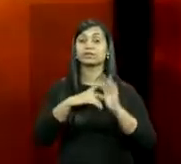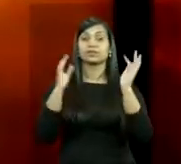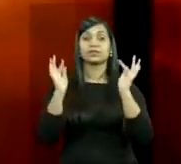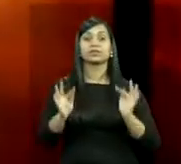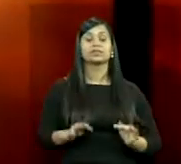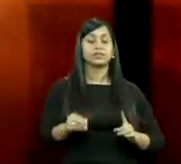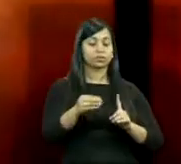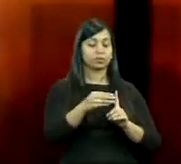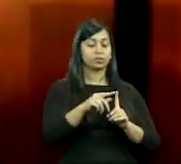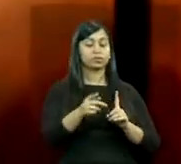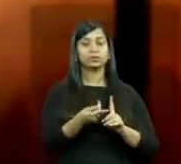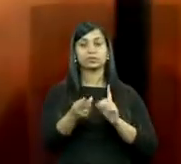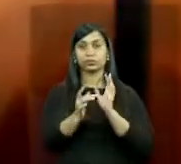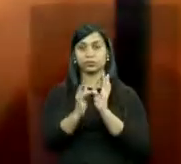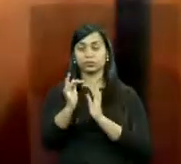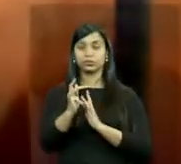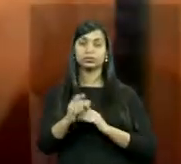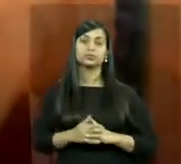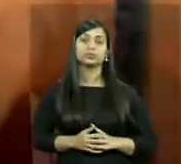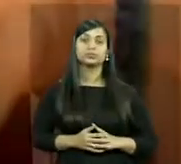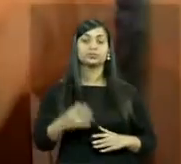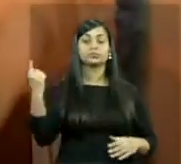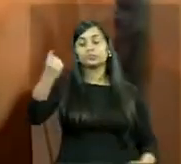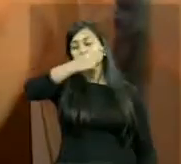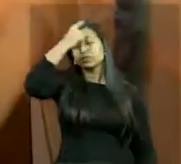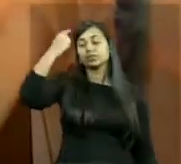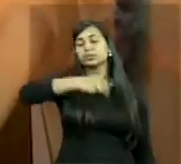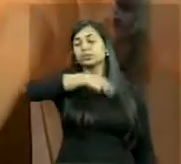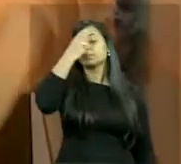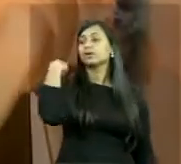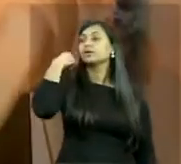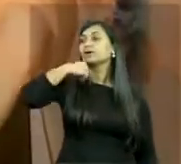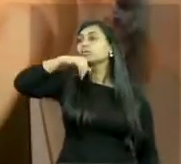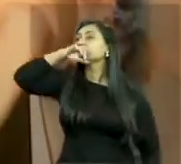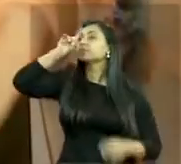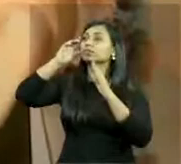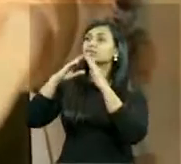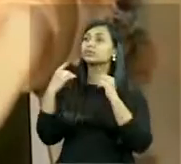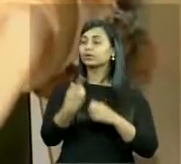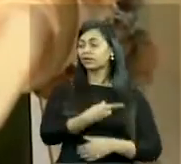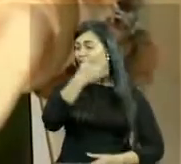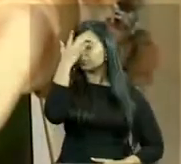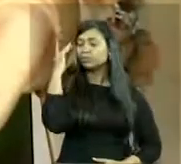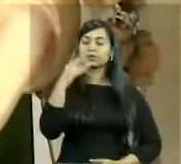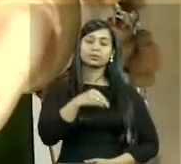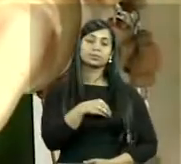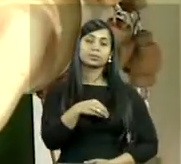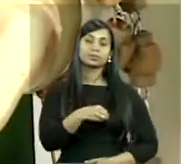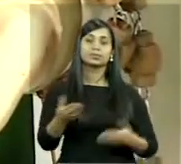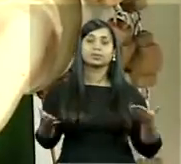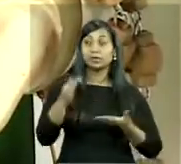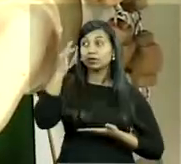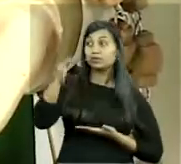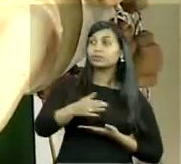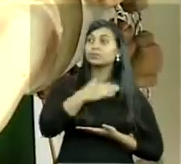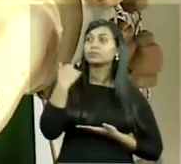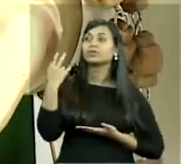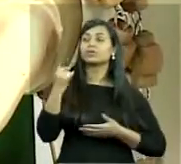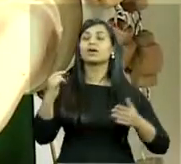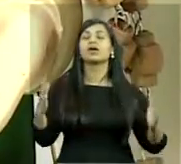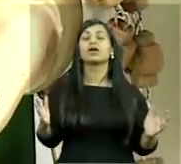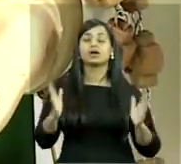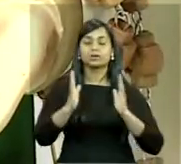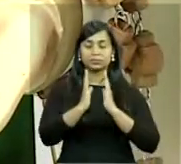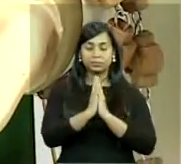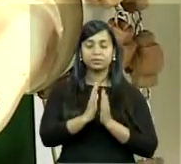entre as mulheres, e bendito é o fruto do vosso ventre, Jesus. Santa Maria, Mãe de Deus, rogai por nós, pecadores, agora e